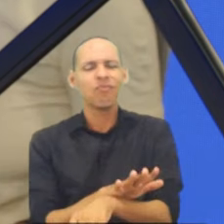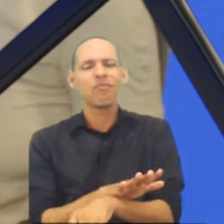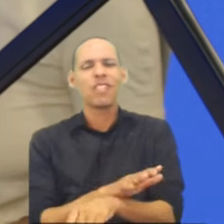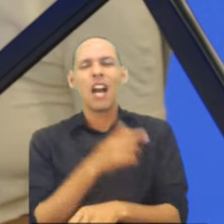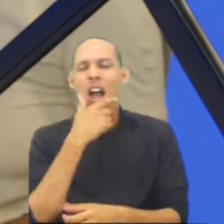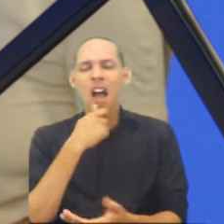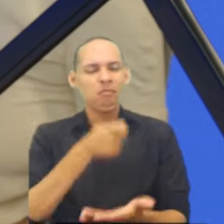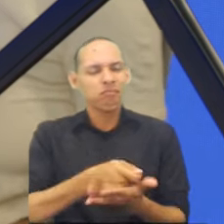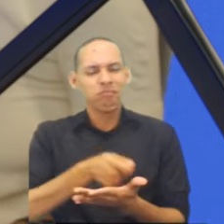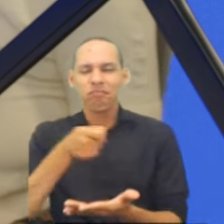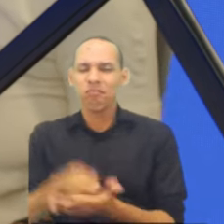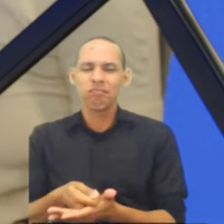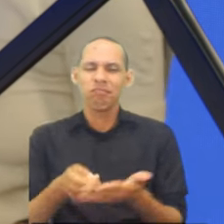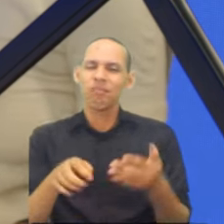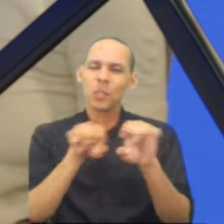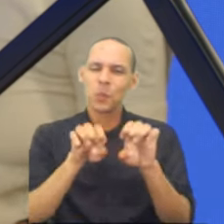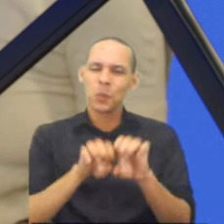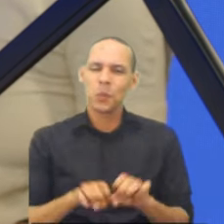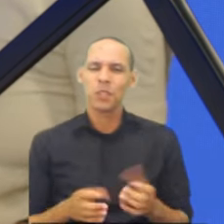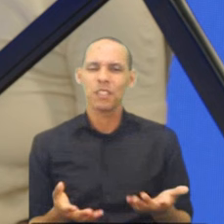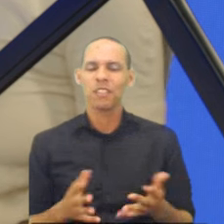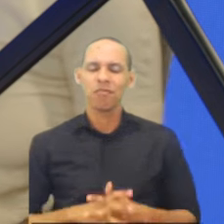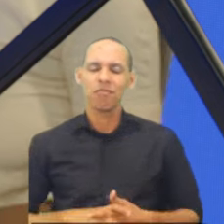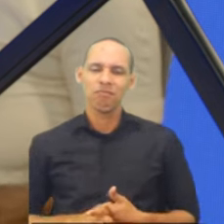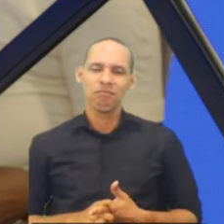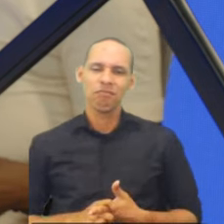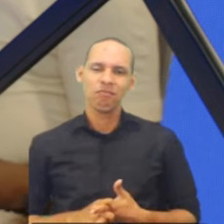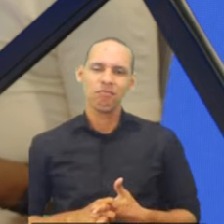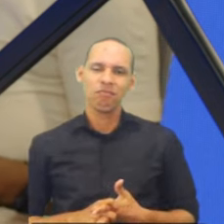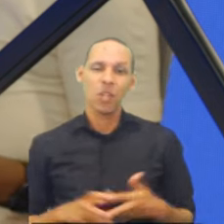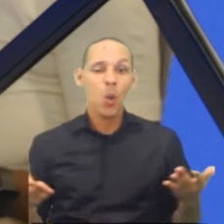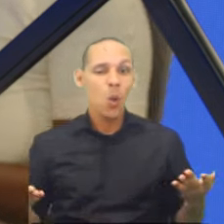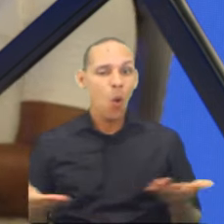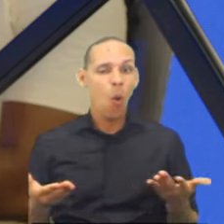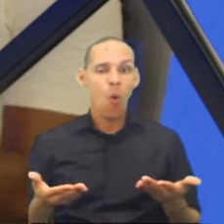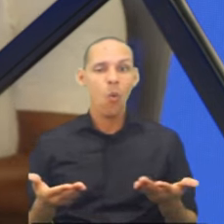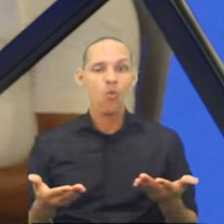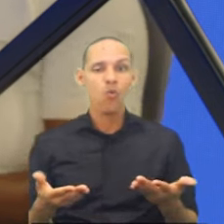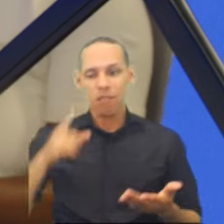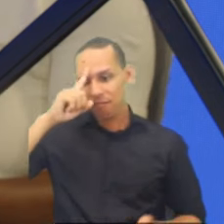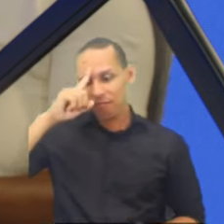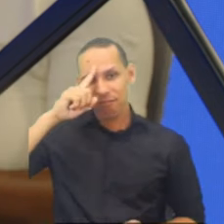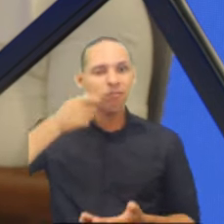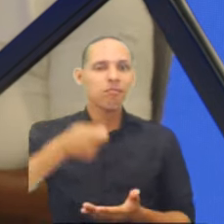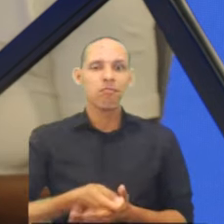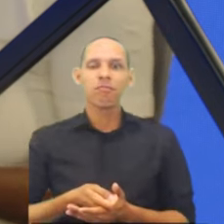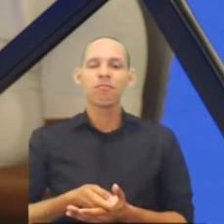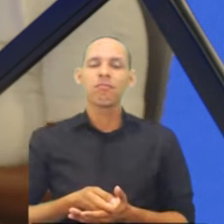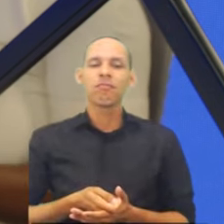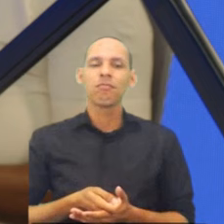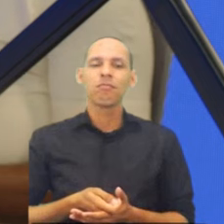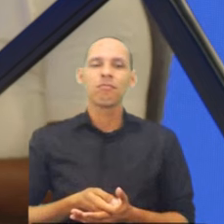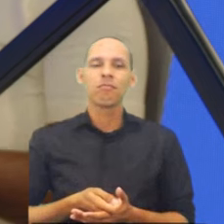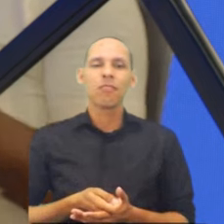estruturalmente machista e onde a quem hoje está no poder decisão tende a